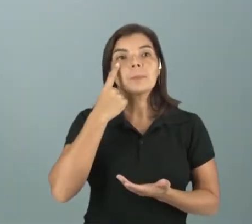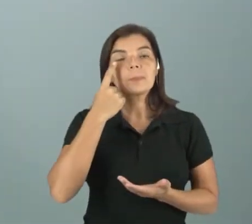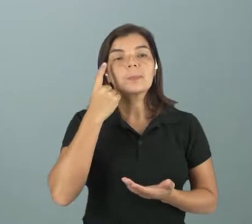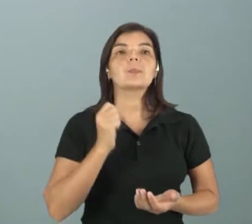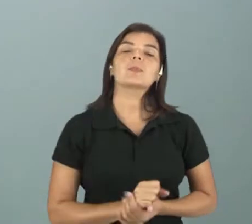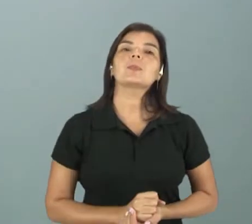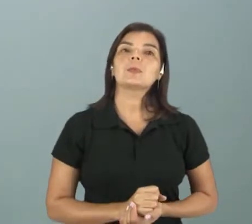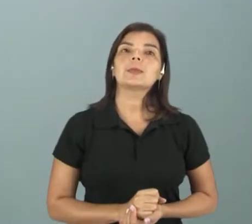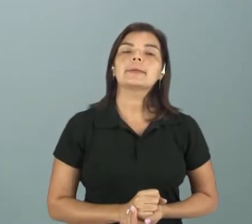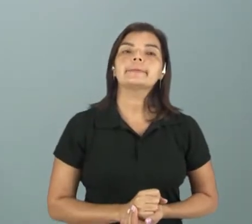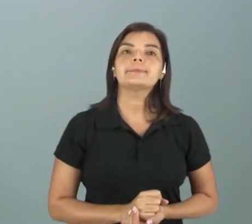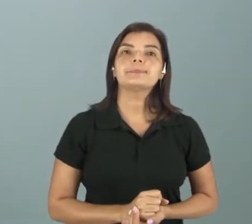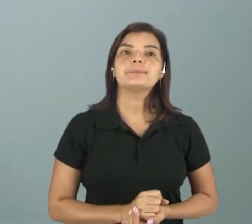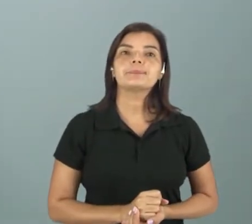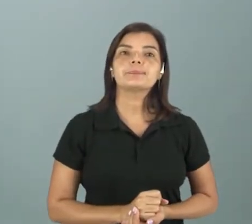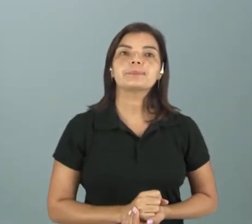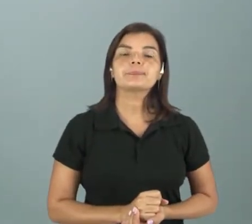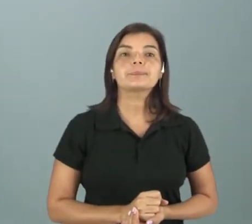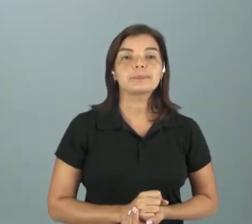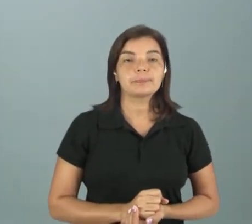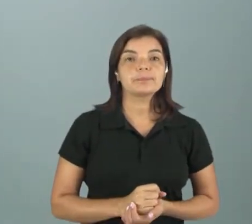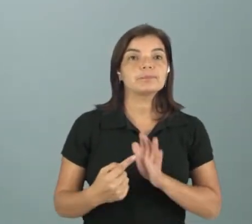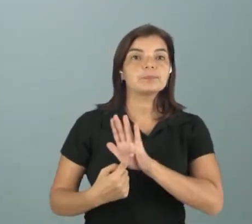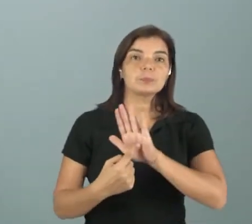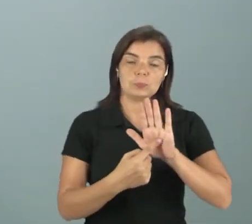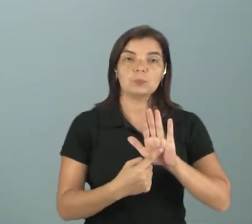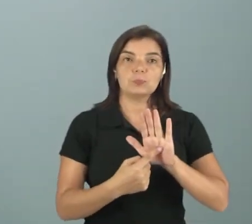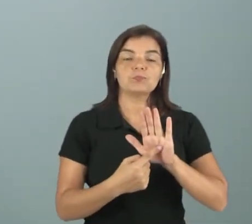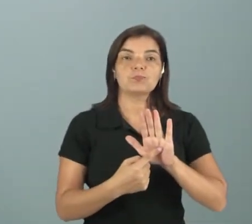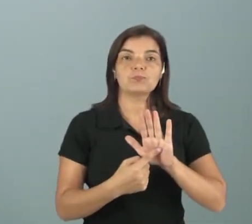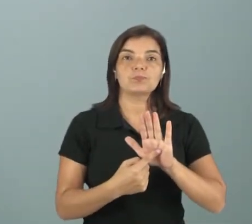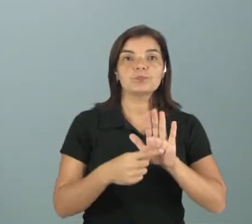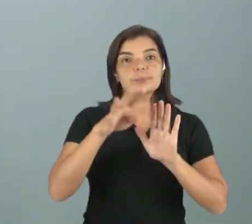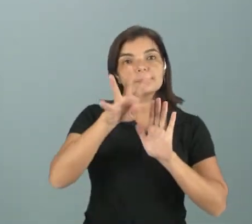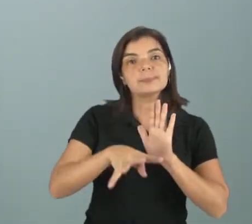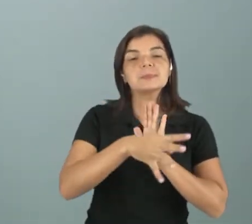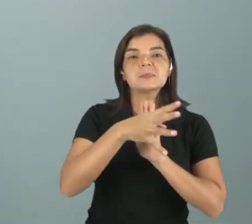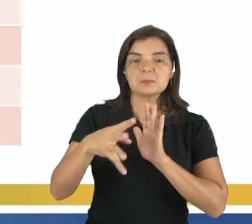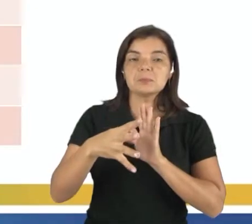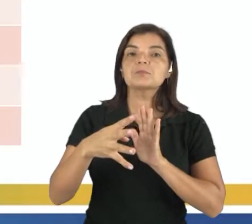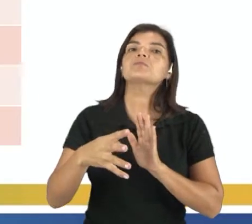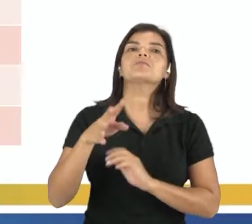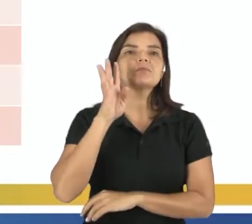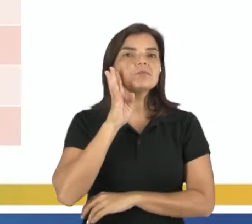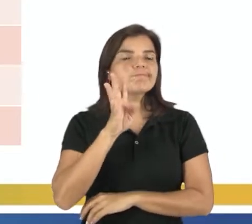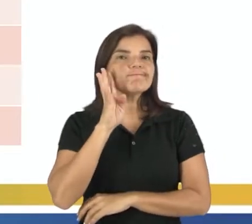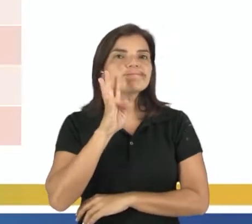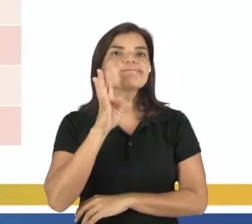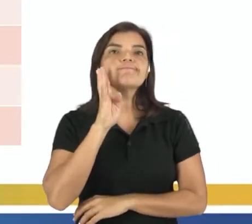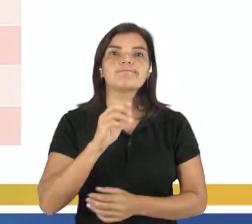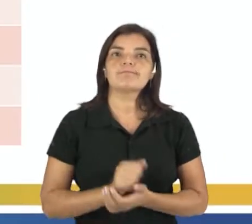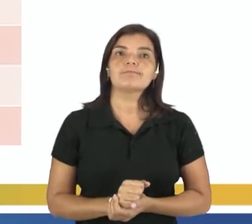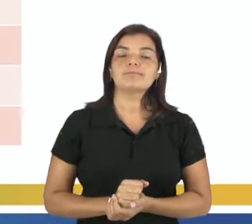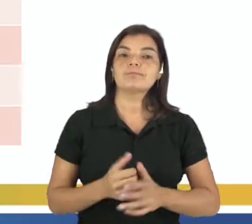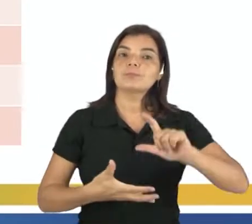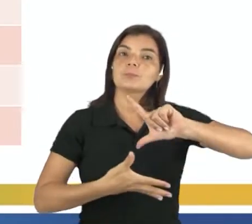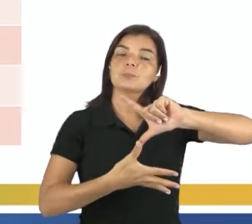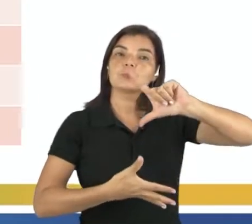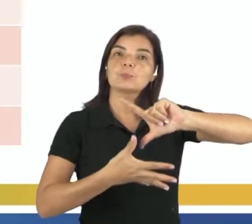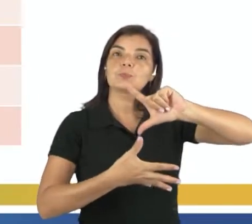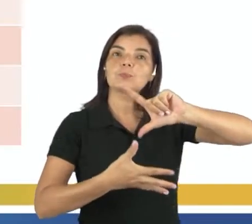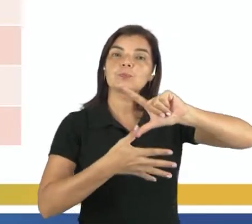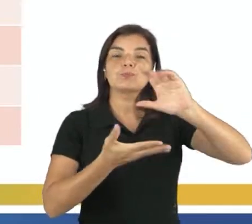temos aqui uma ilustração por meio de uma tabela muito interessante, a América Latina